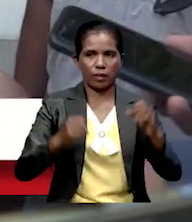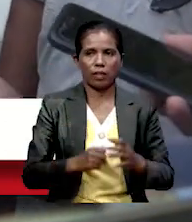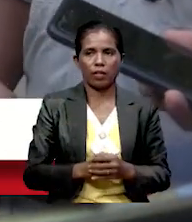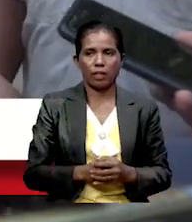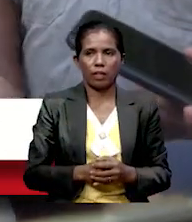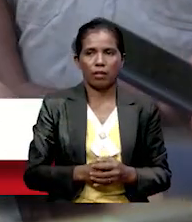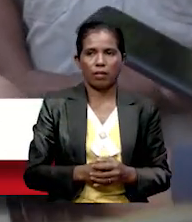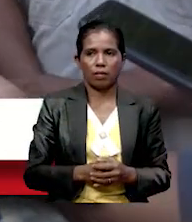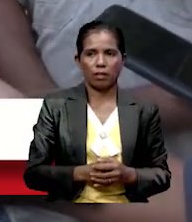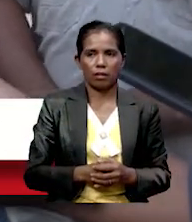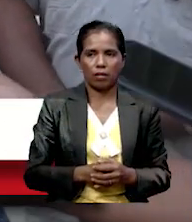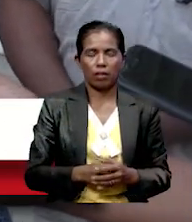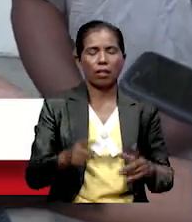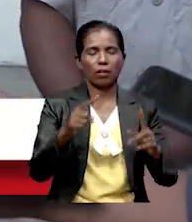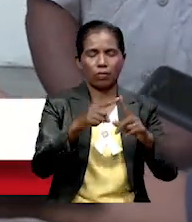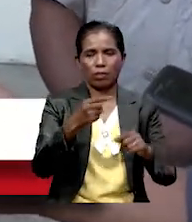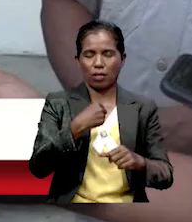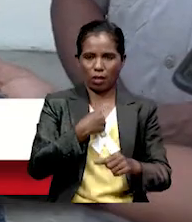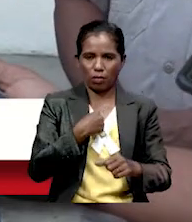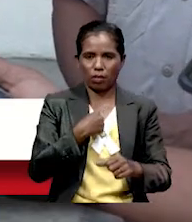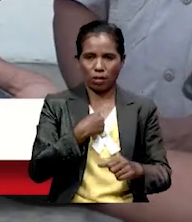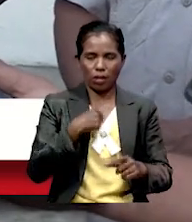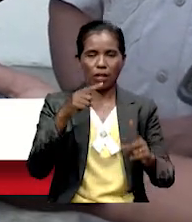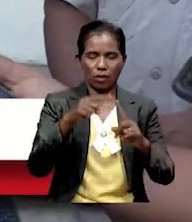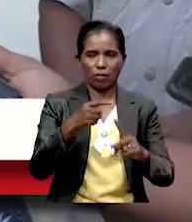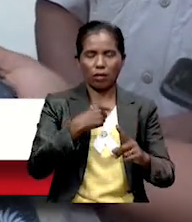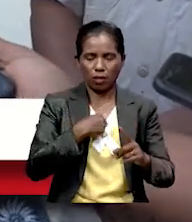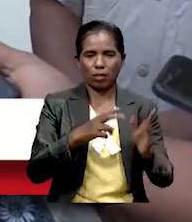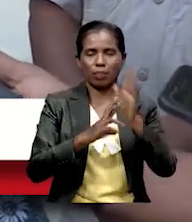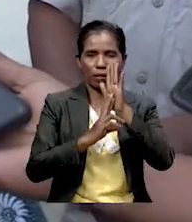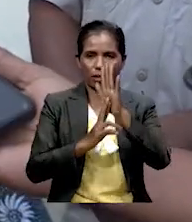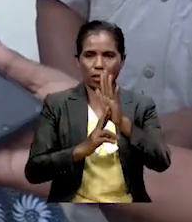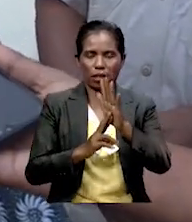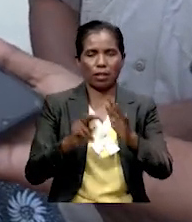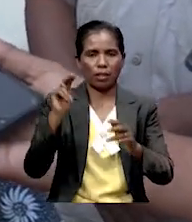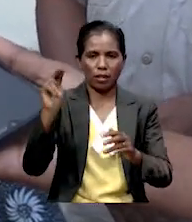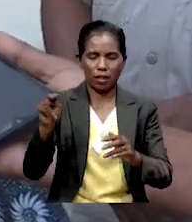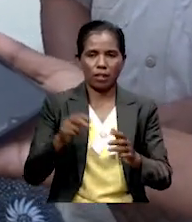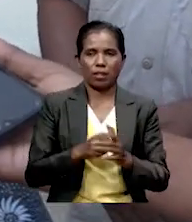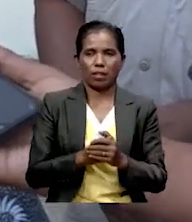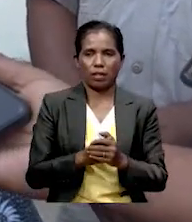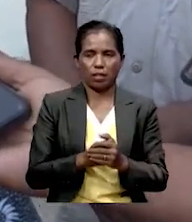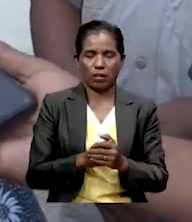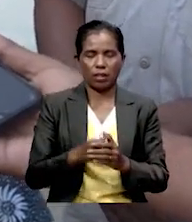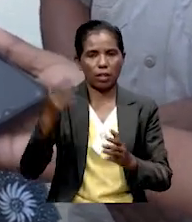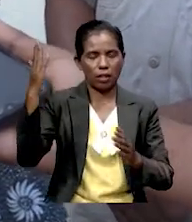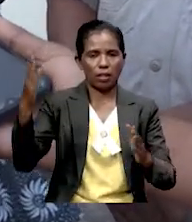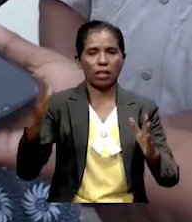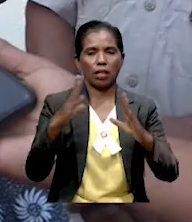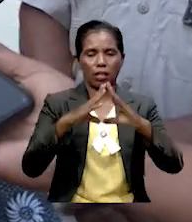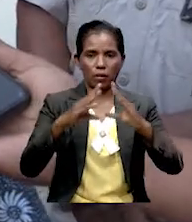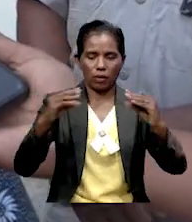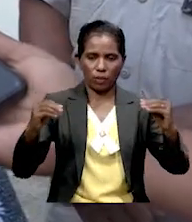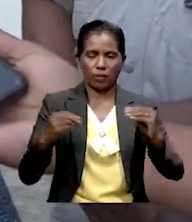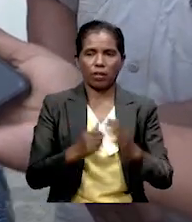ai, a tudo atau hau, a tu representania e Vaticano, bem